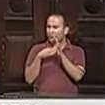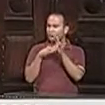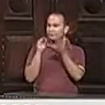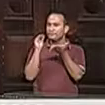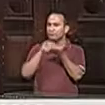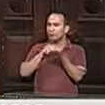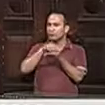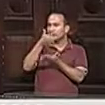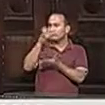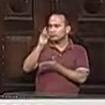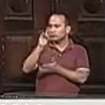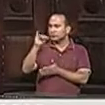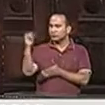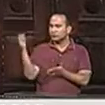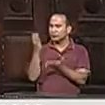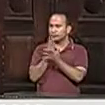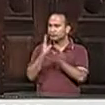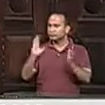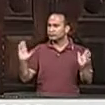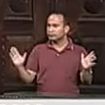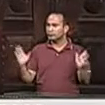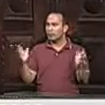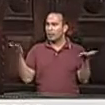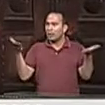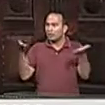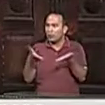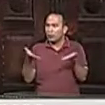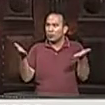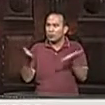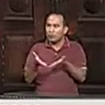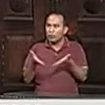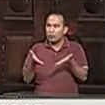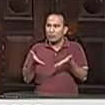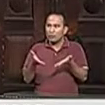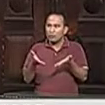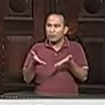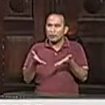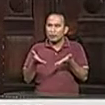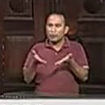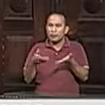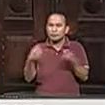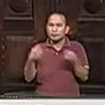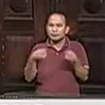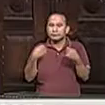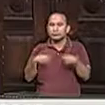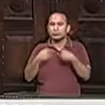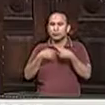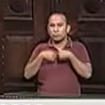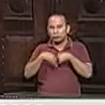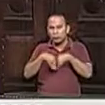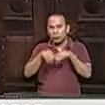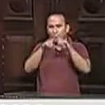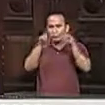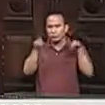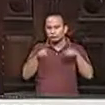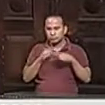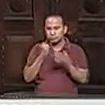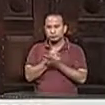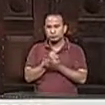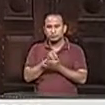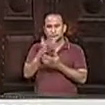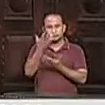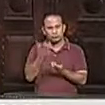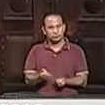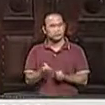15 dias para o encerramento do contrato, agora tem que manter esses contratos funcionando até encontrar uma